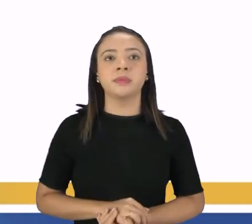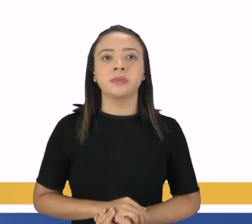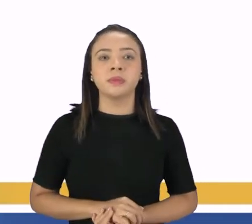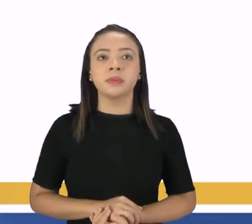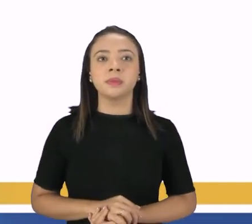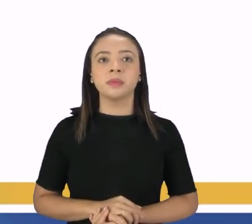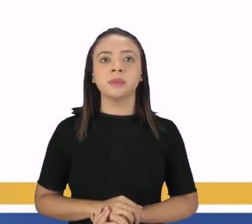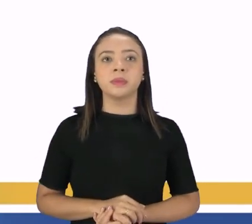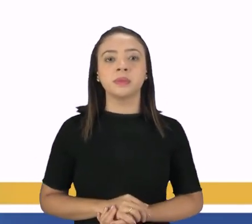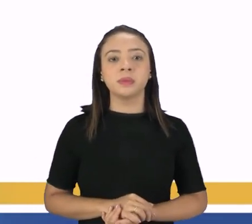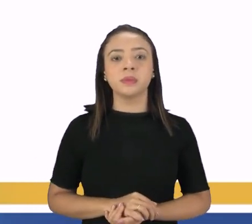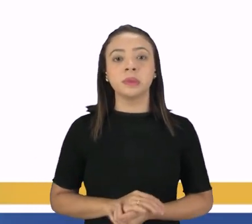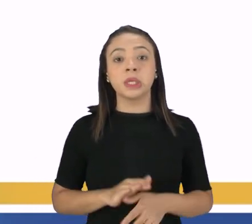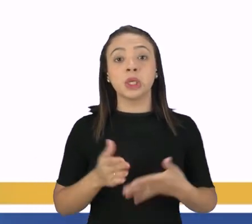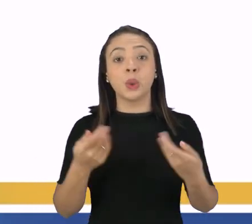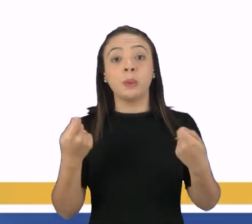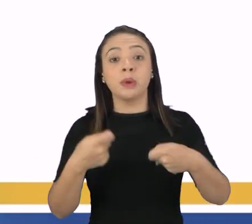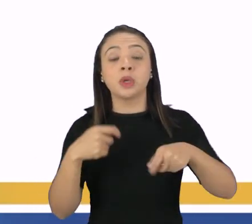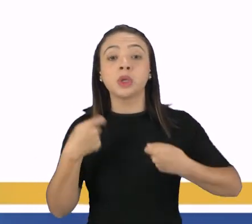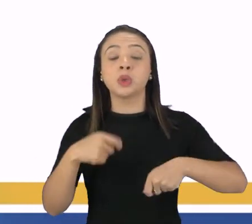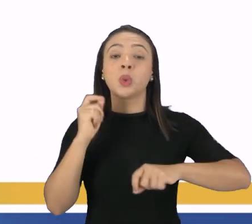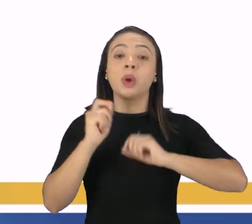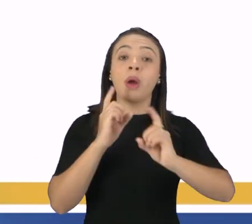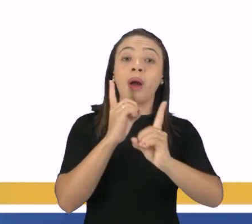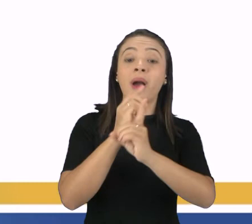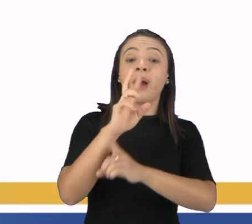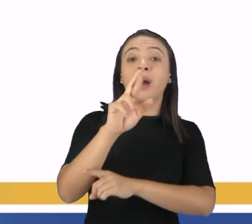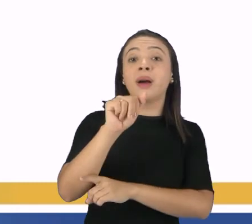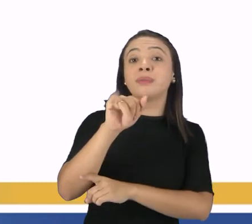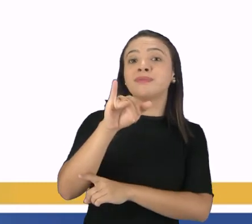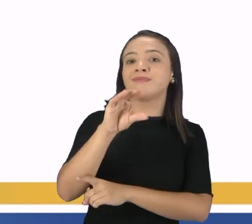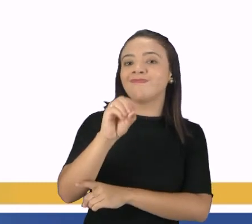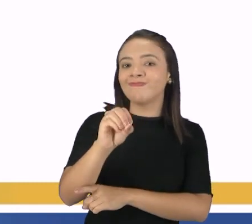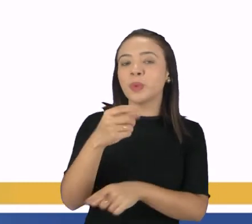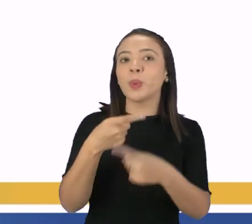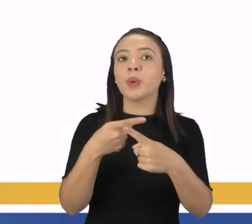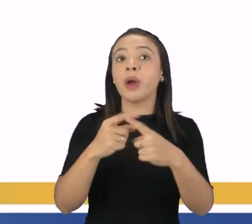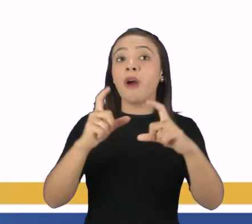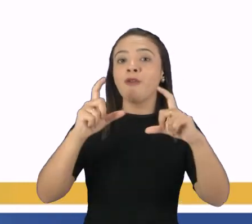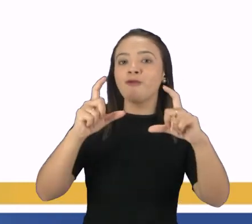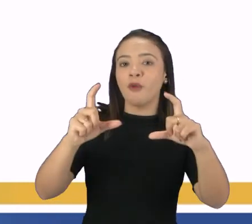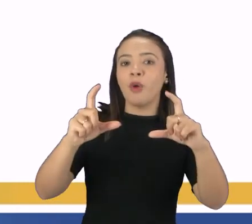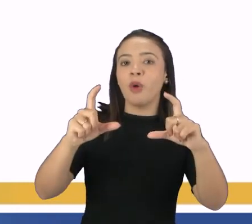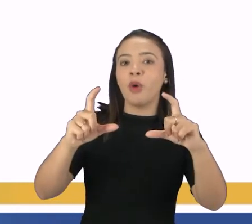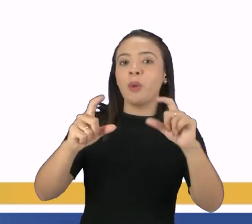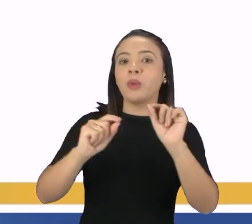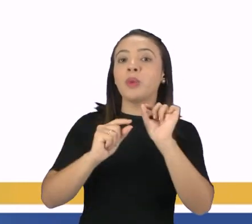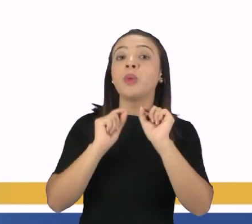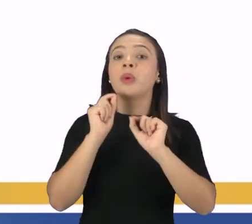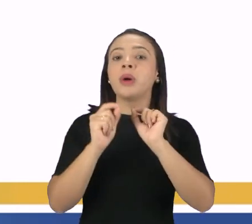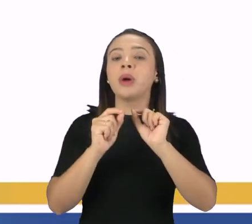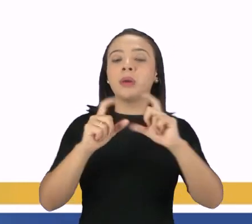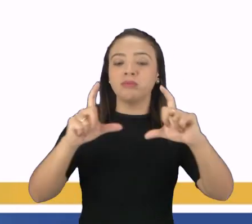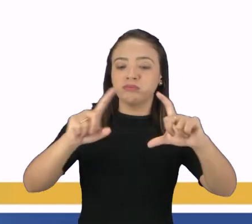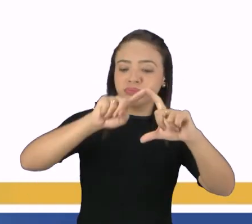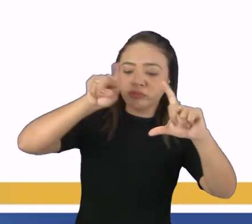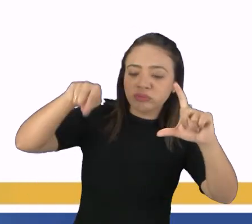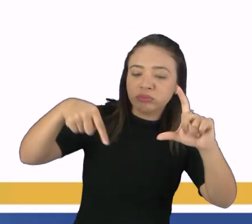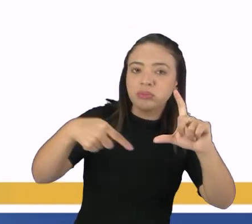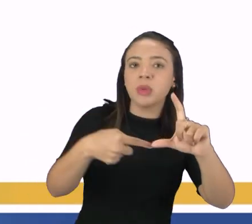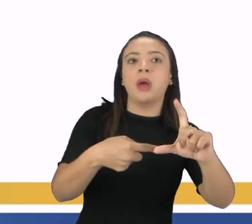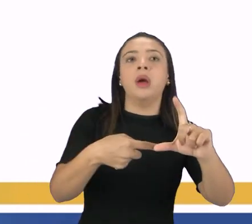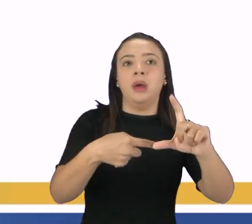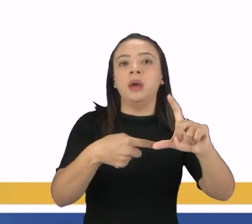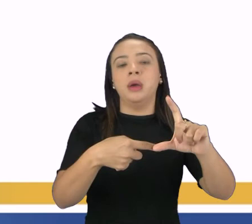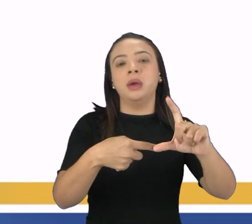Porém, nós precisamos encontrar o raio, né? Já que a fórmula aí da área de um círculo, né, é dada